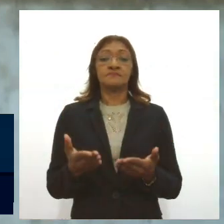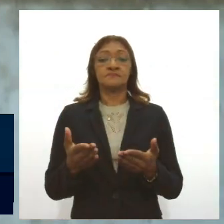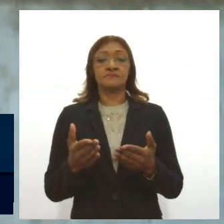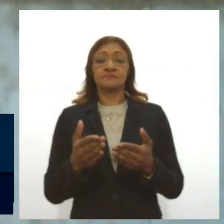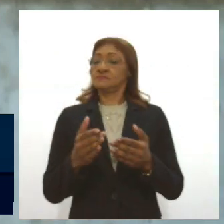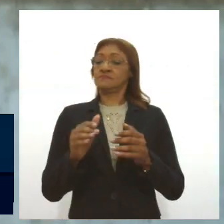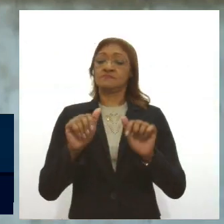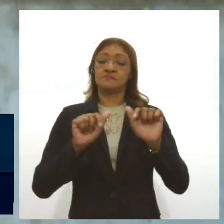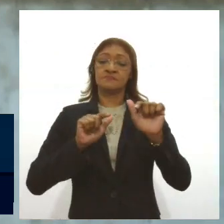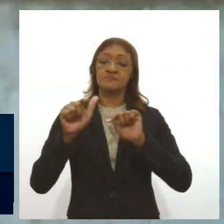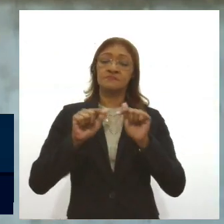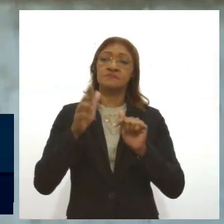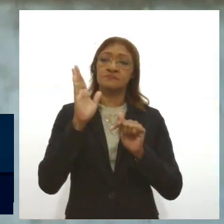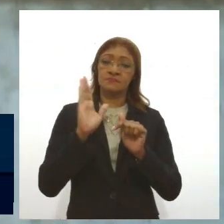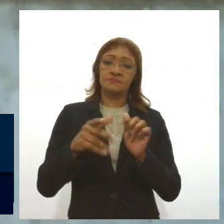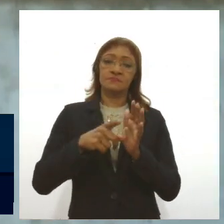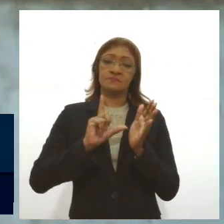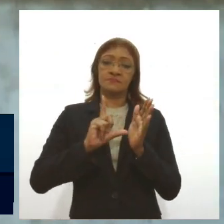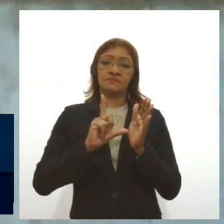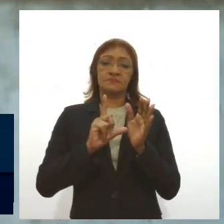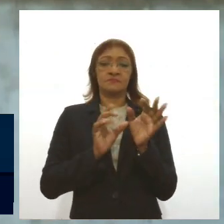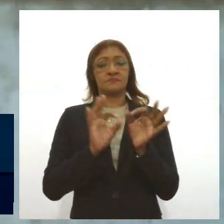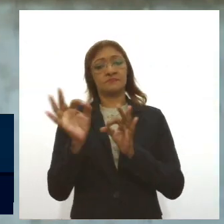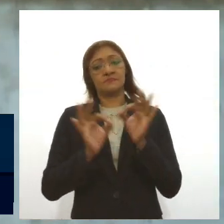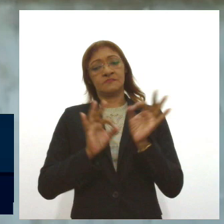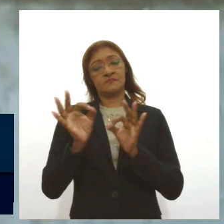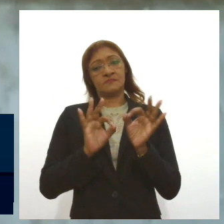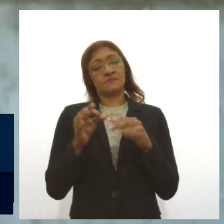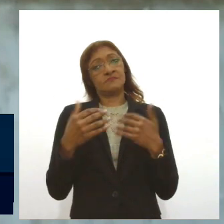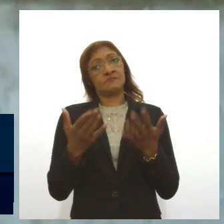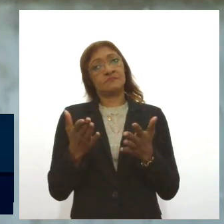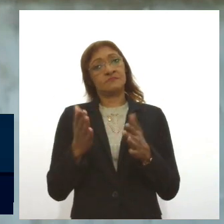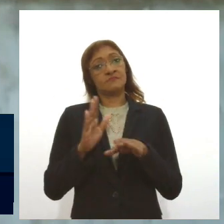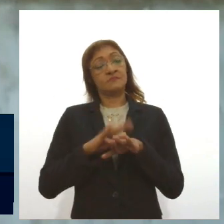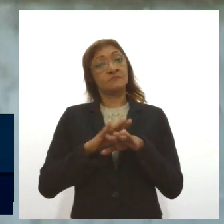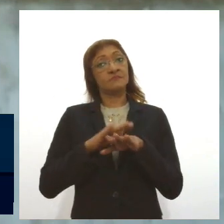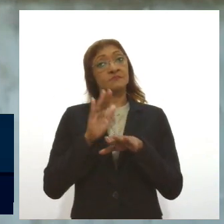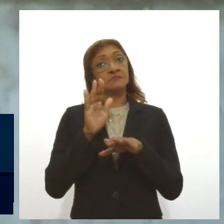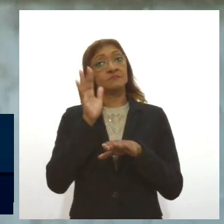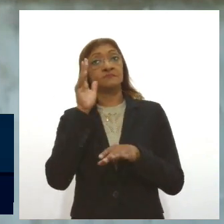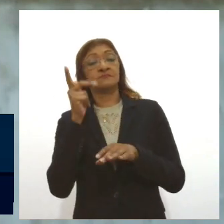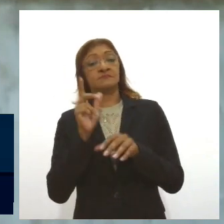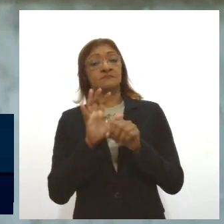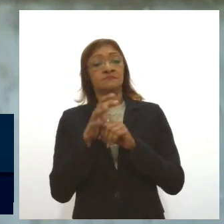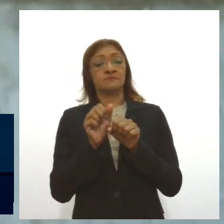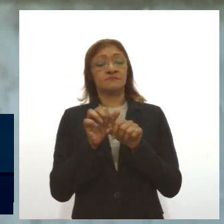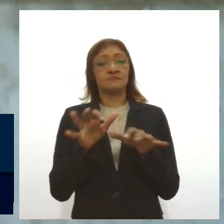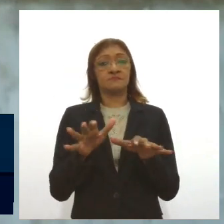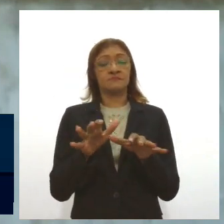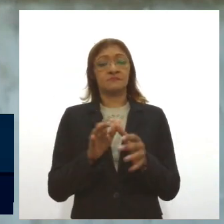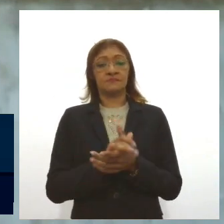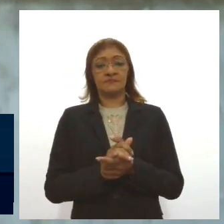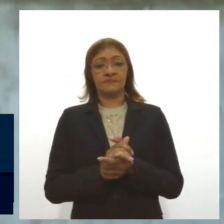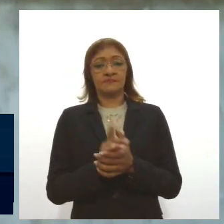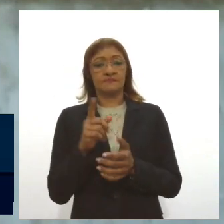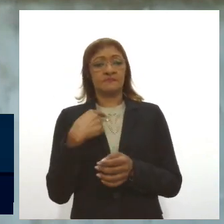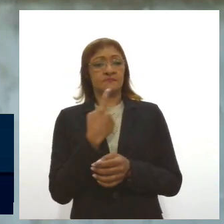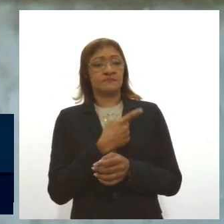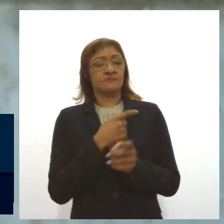está planejado, e a gente pretende, se a pandemia permitir, iniciar no próximo